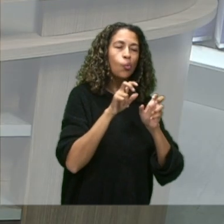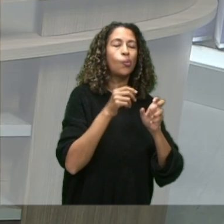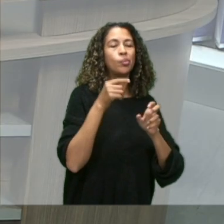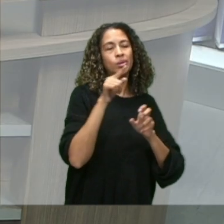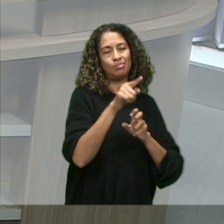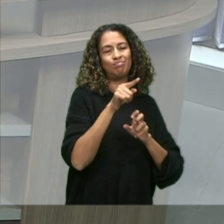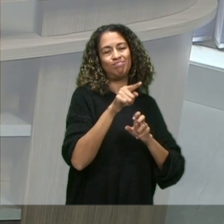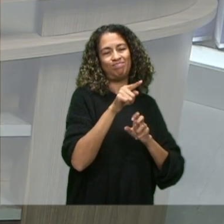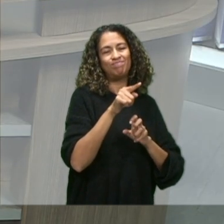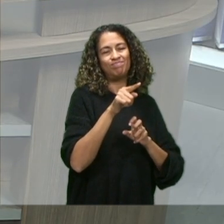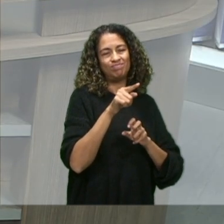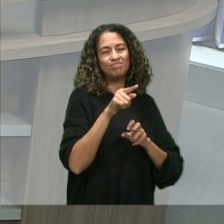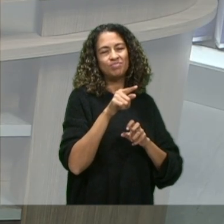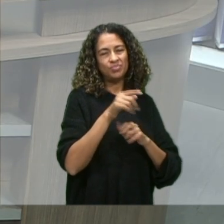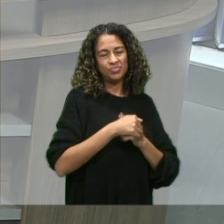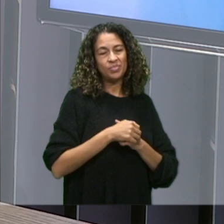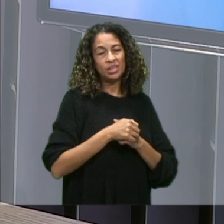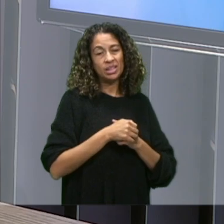temáticas.